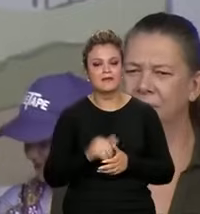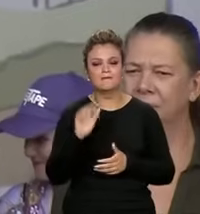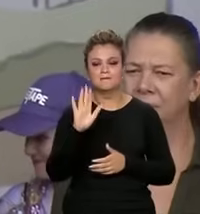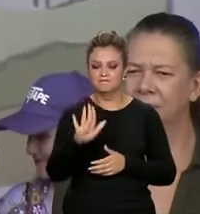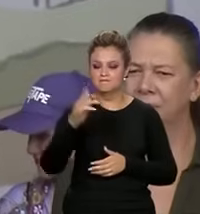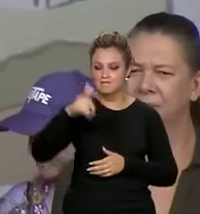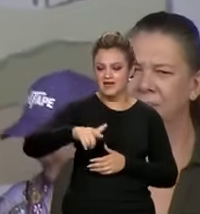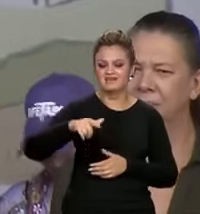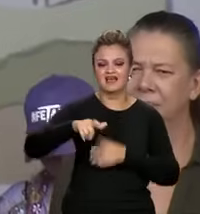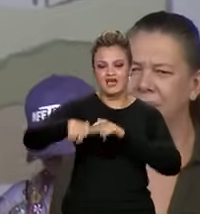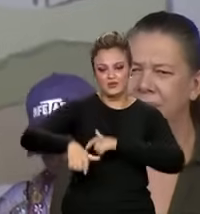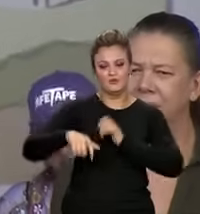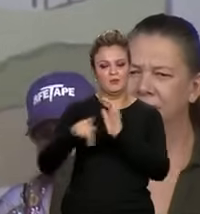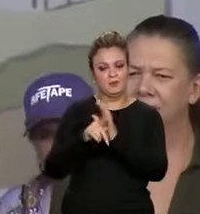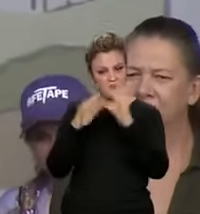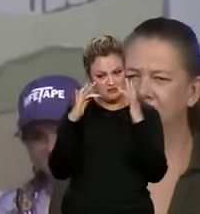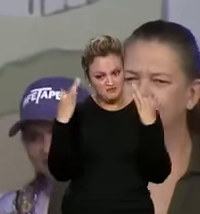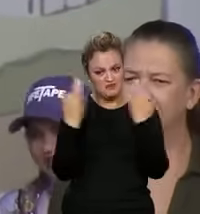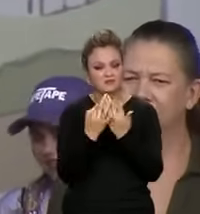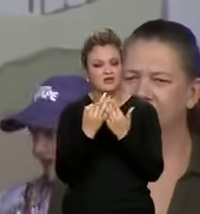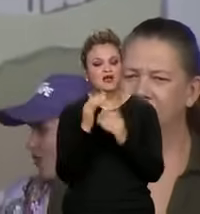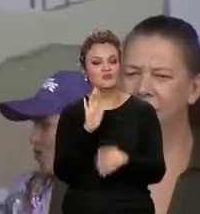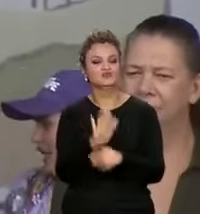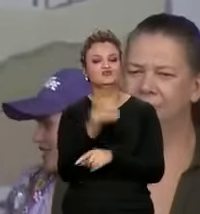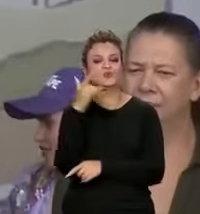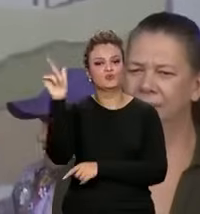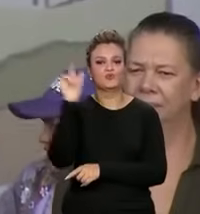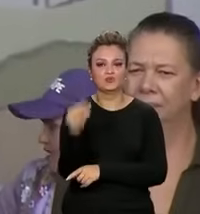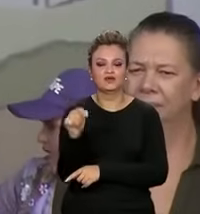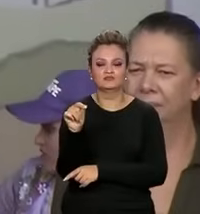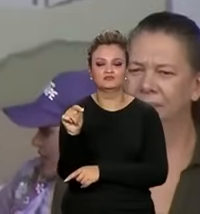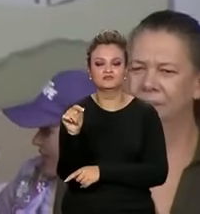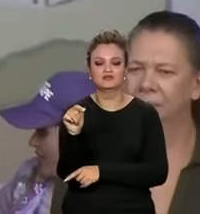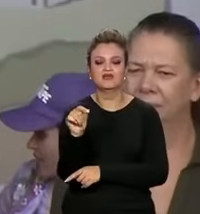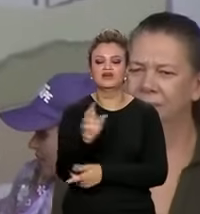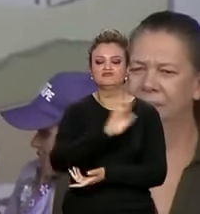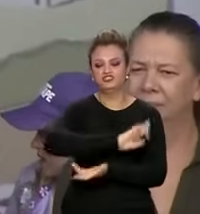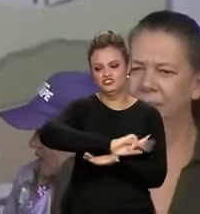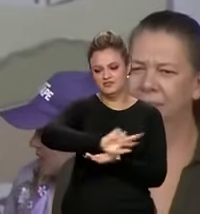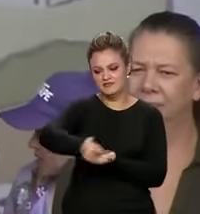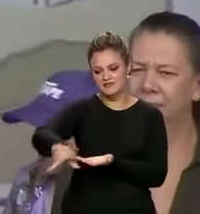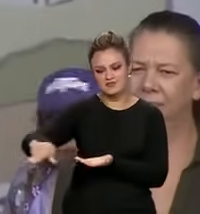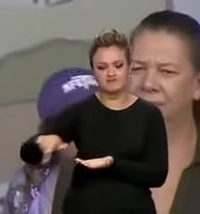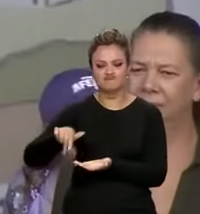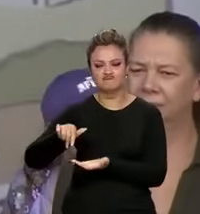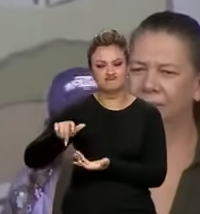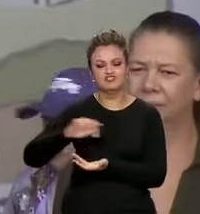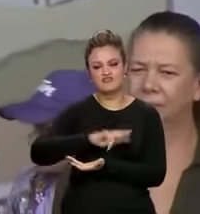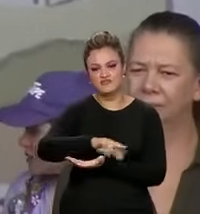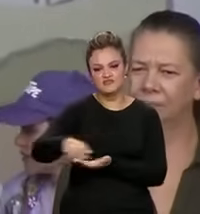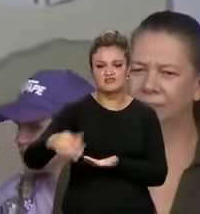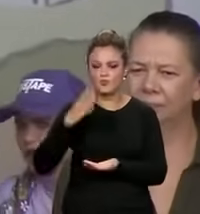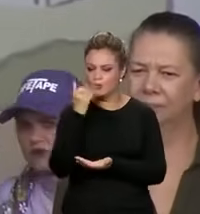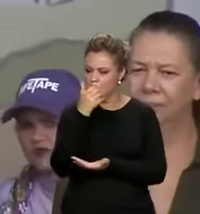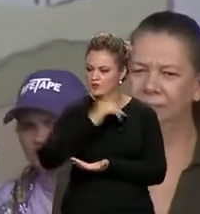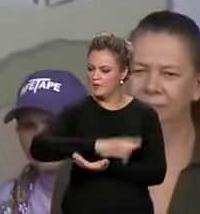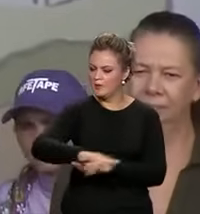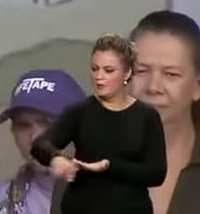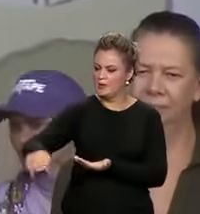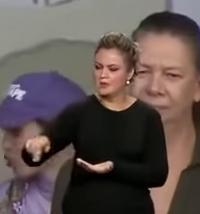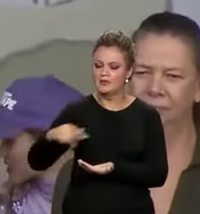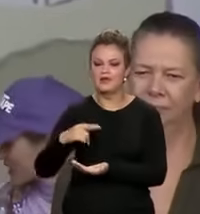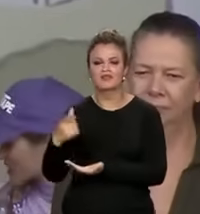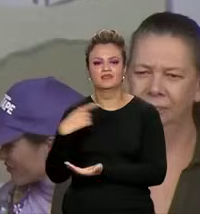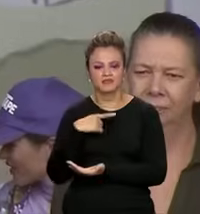a agricultura familiar é responsável também pela diversificação dos alimentos que